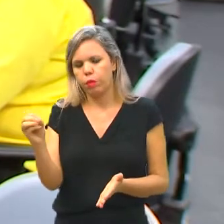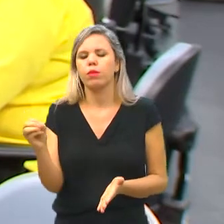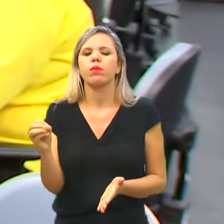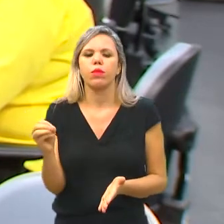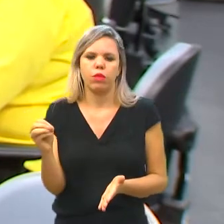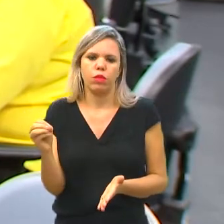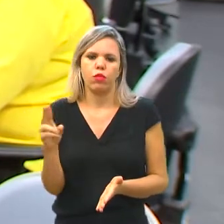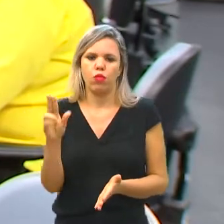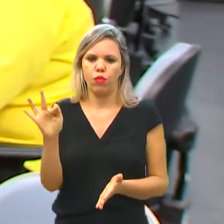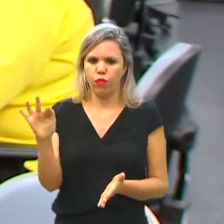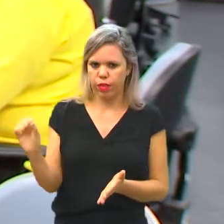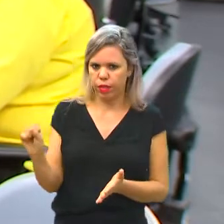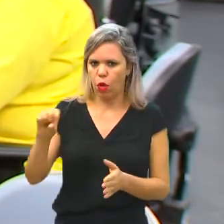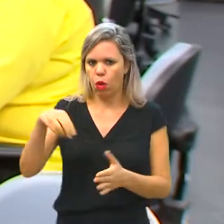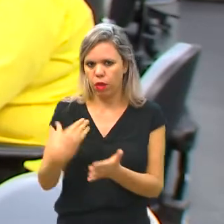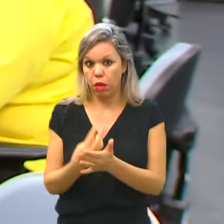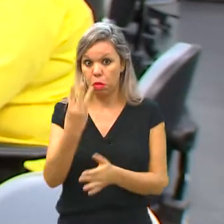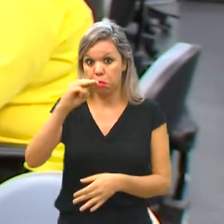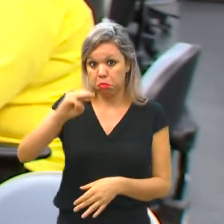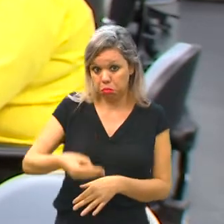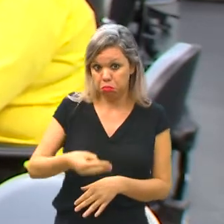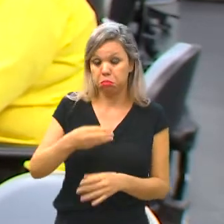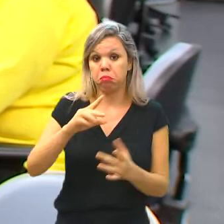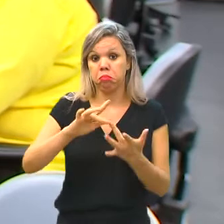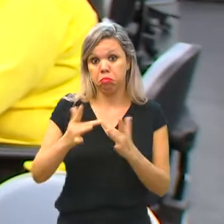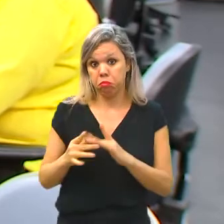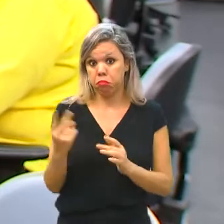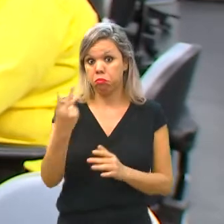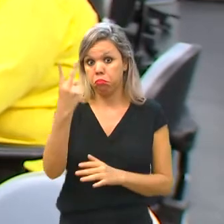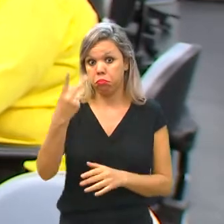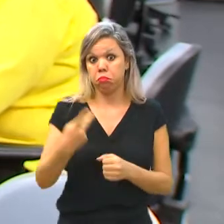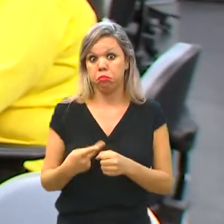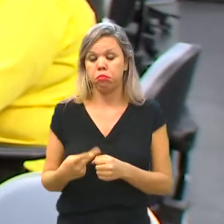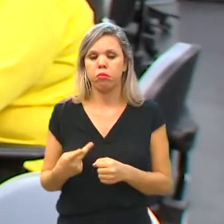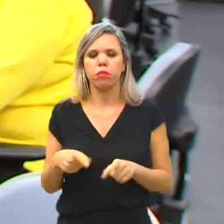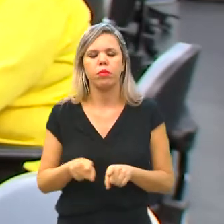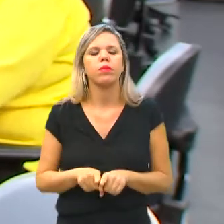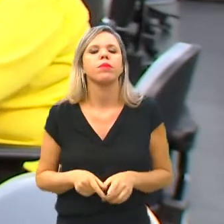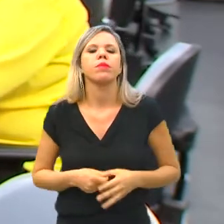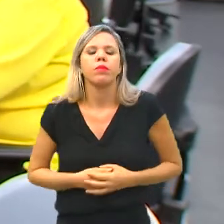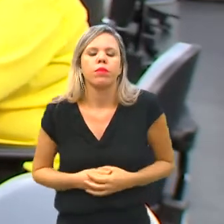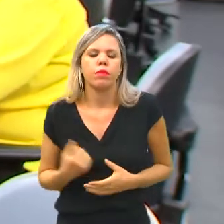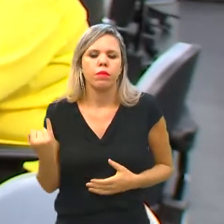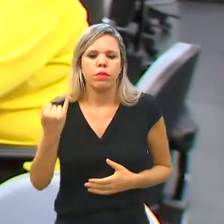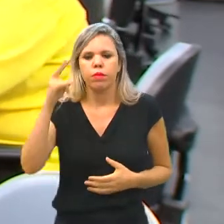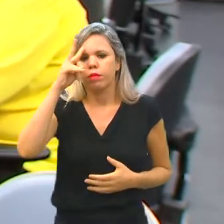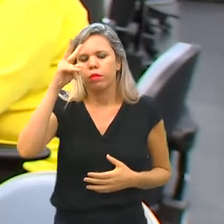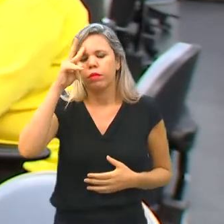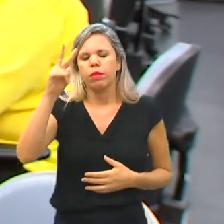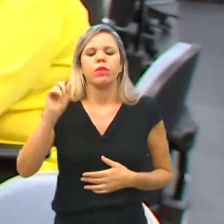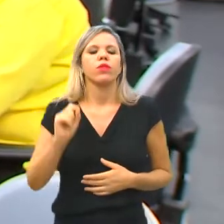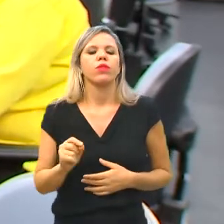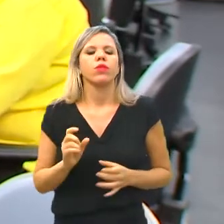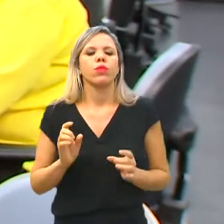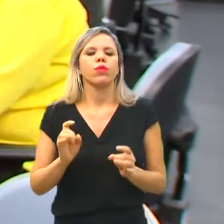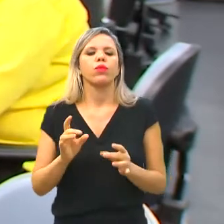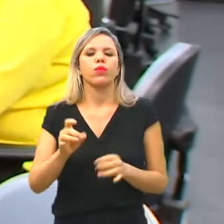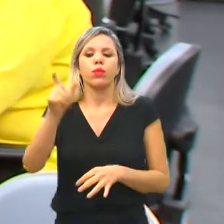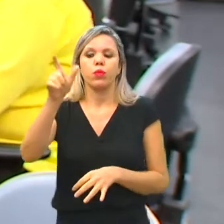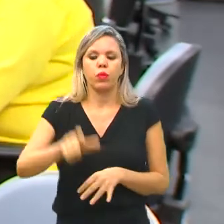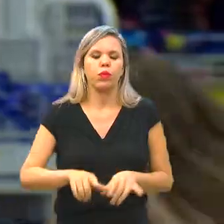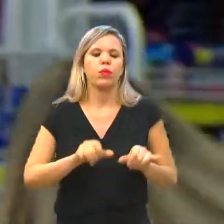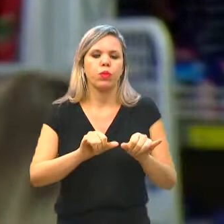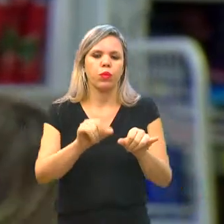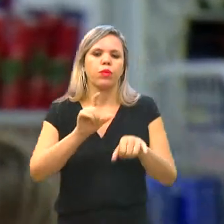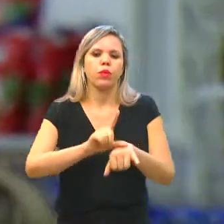unidades fiscais, e pode chegar até 3 milhões de vezes o valor da unidade fiscal. É importante lembrar que o